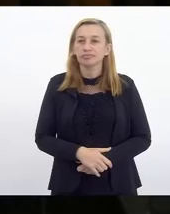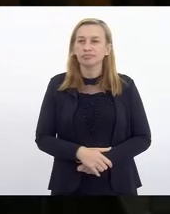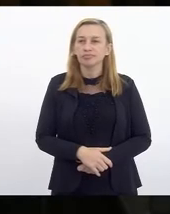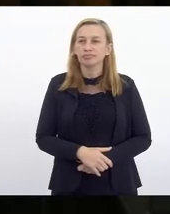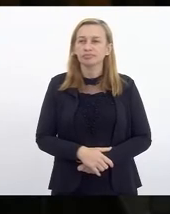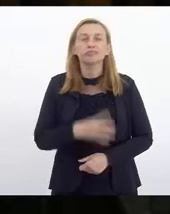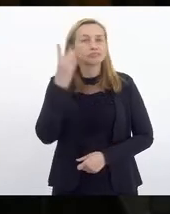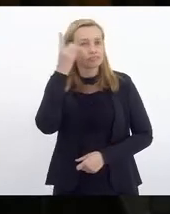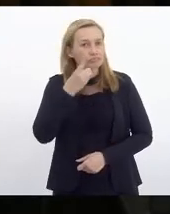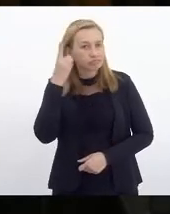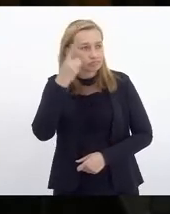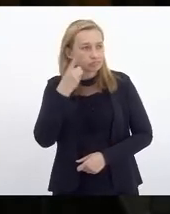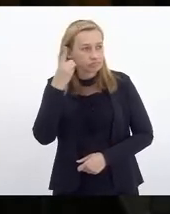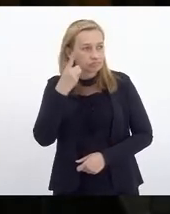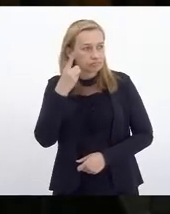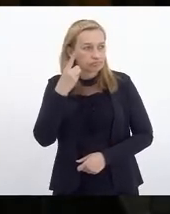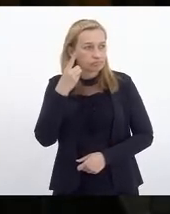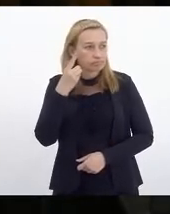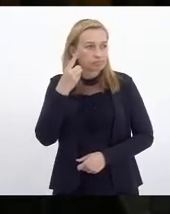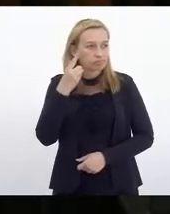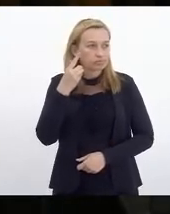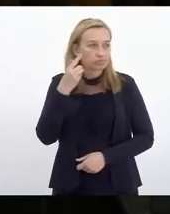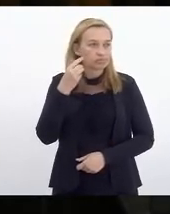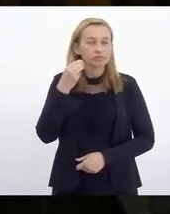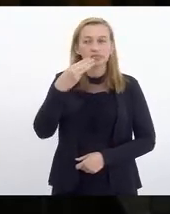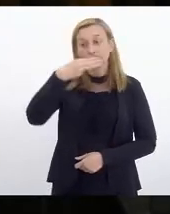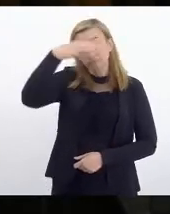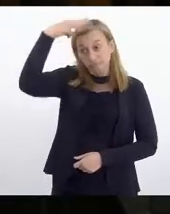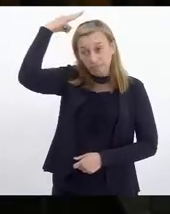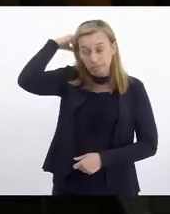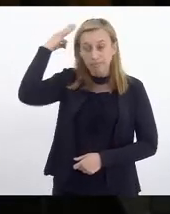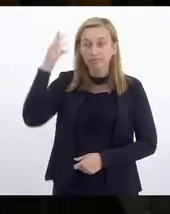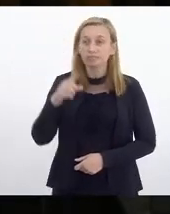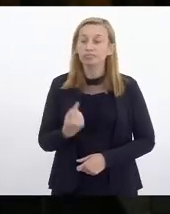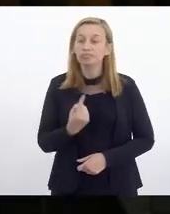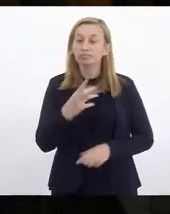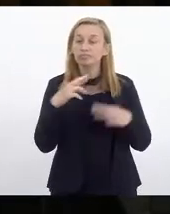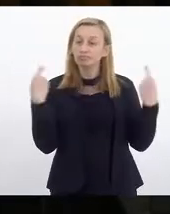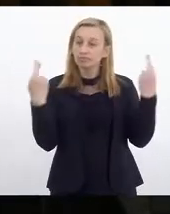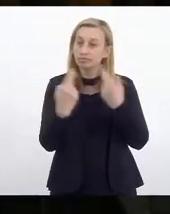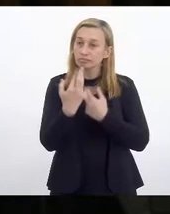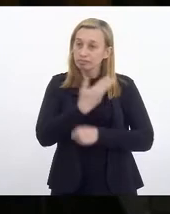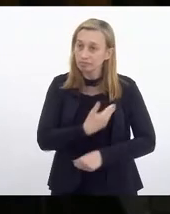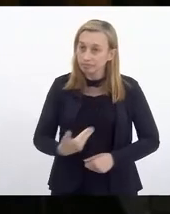e do deputado Márcio Pacheco, uma audiência pública